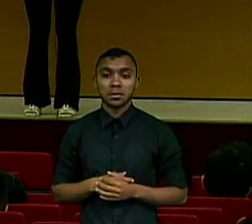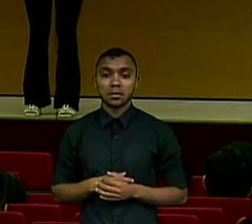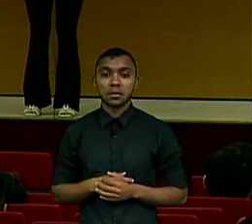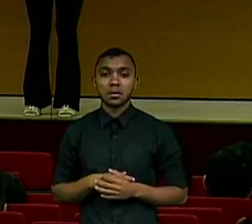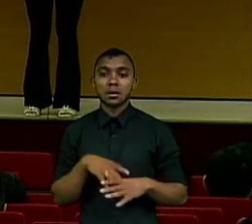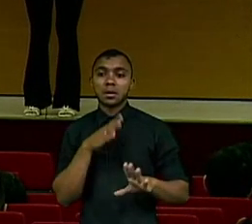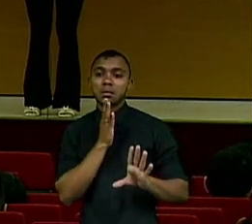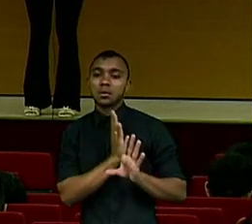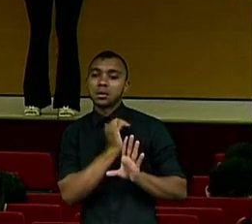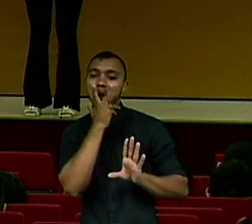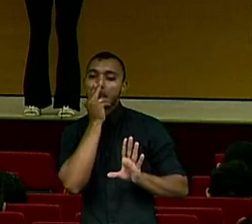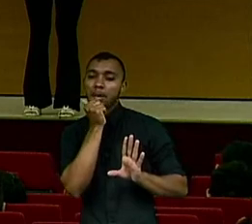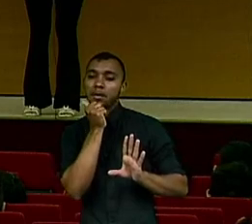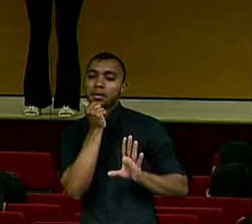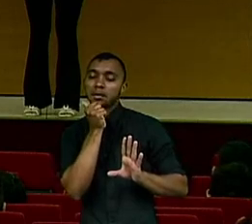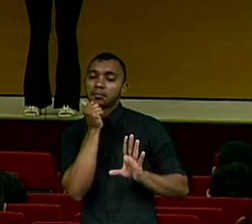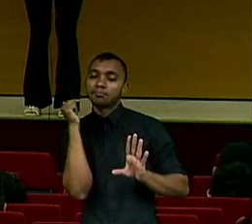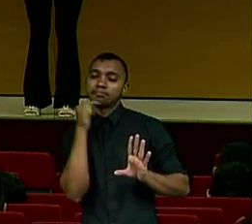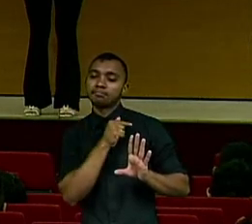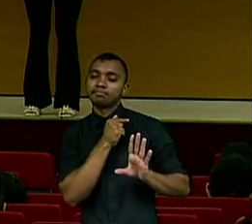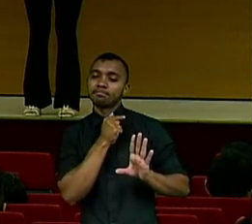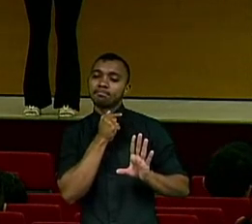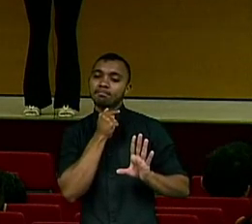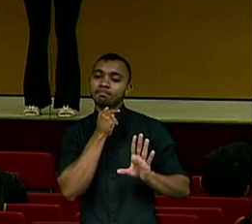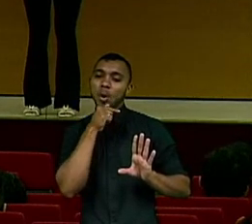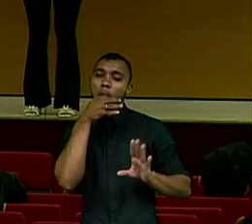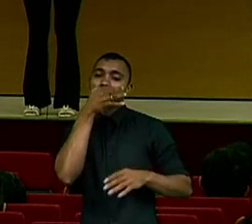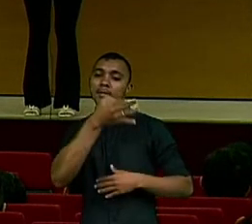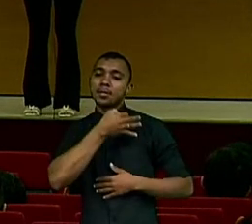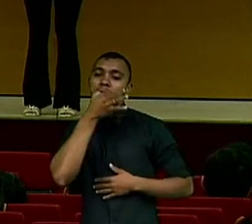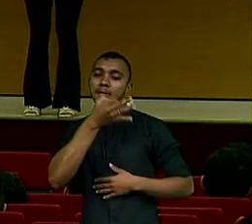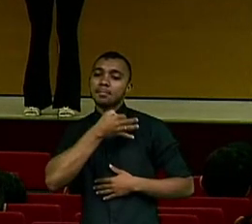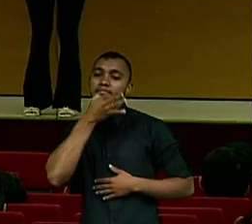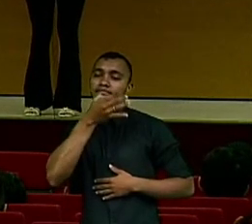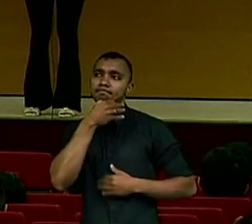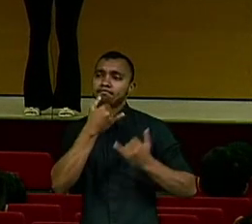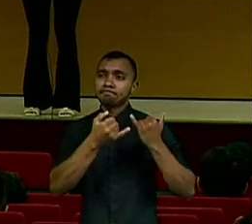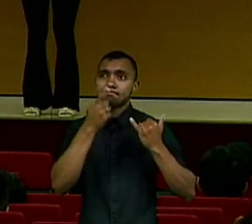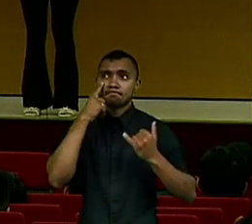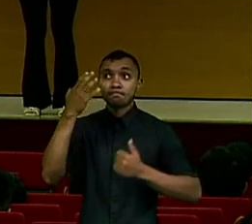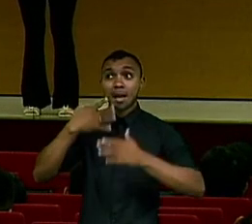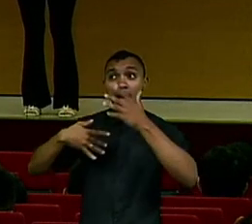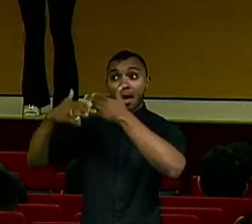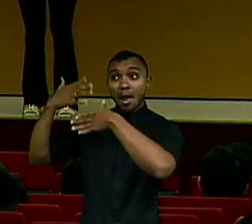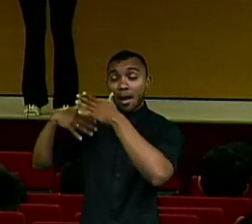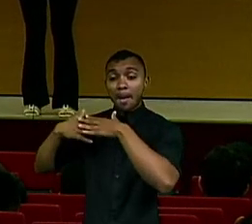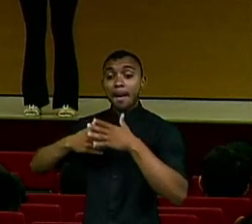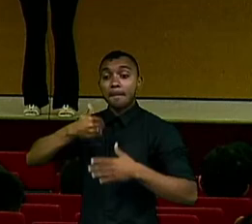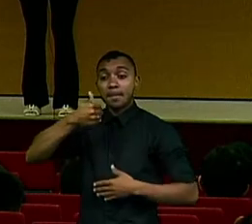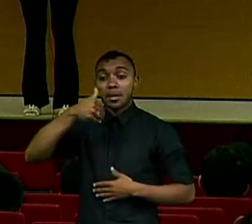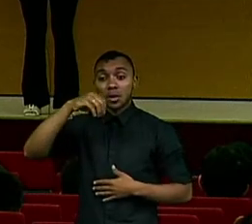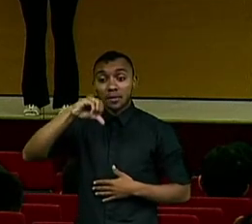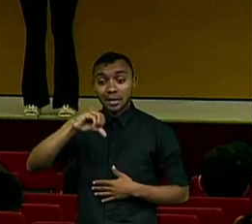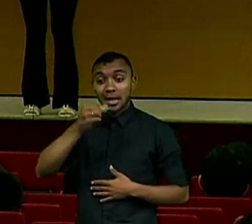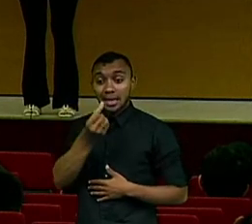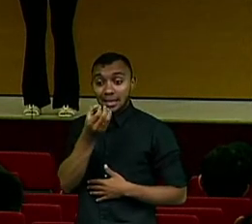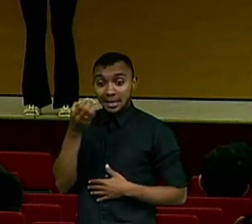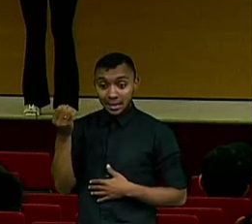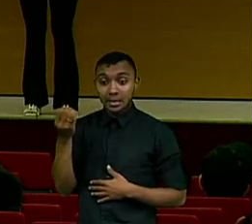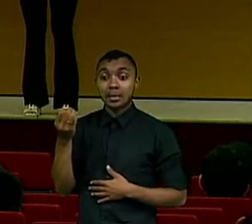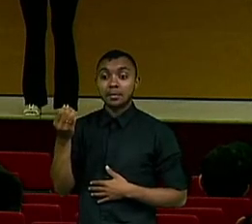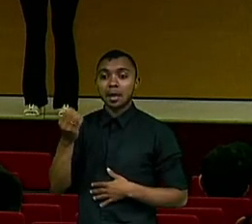ser muito semelhante né lá atrás em 1960 o Jânio Quadros ele teve uma ascensão